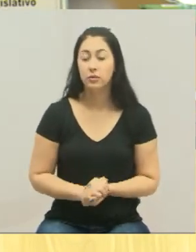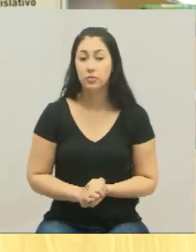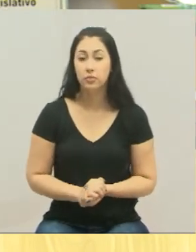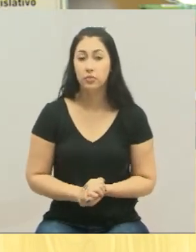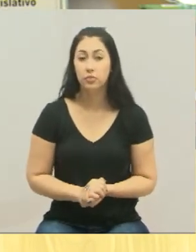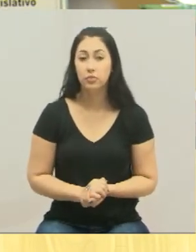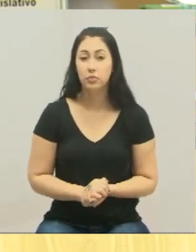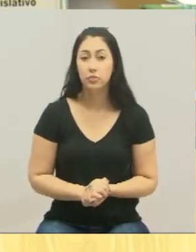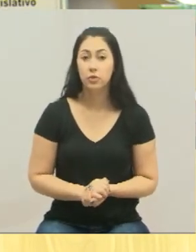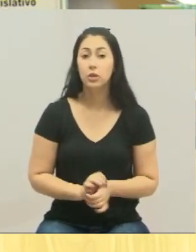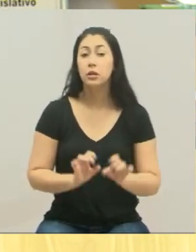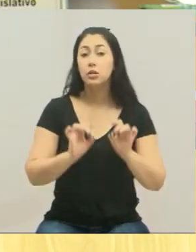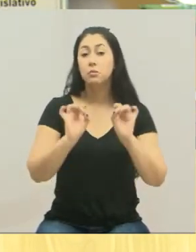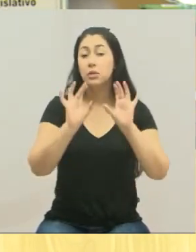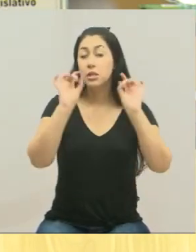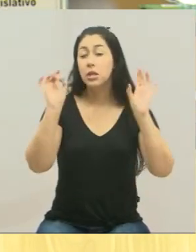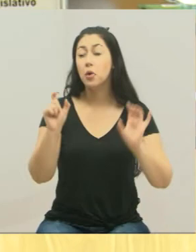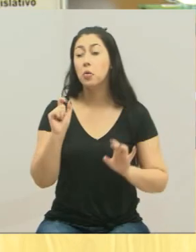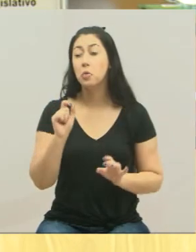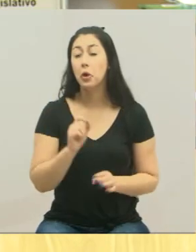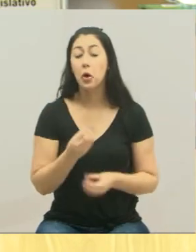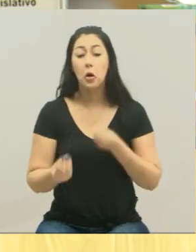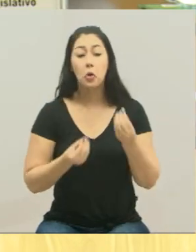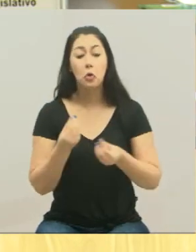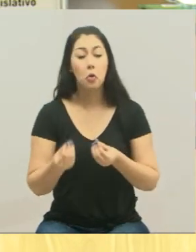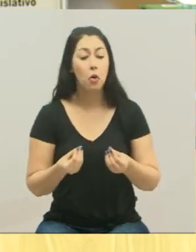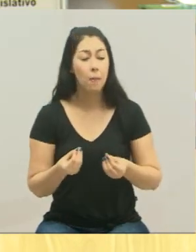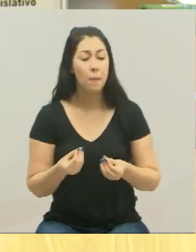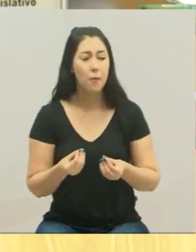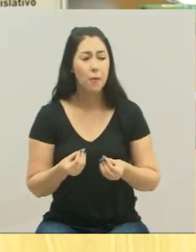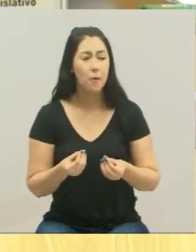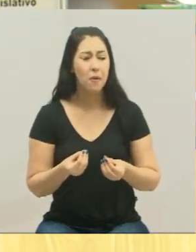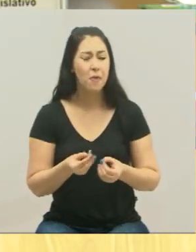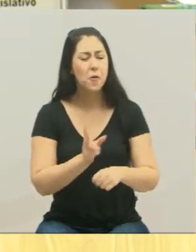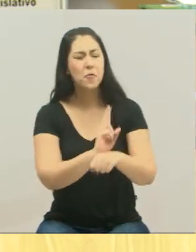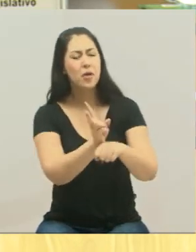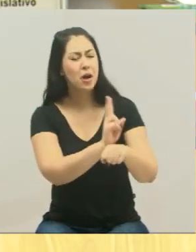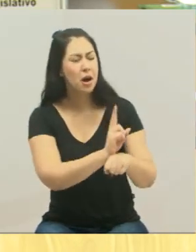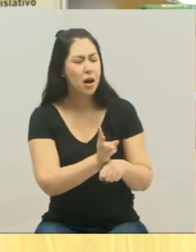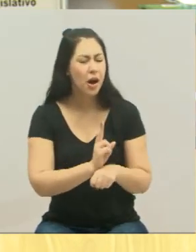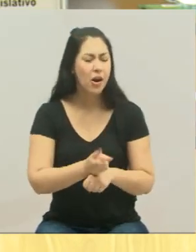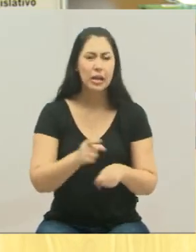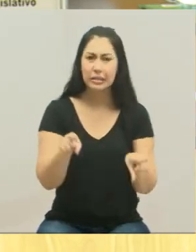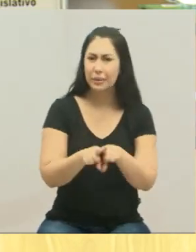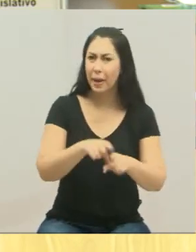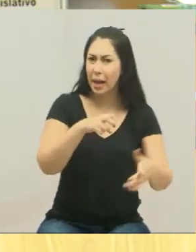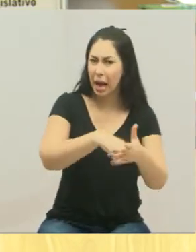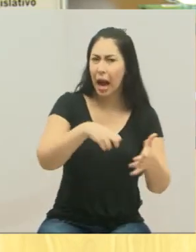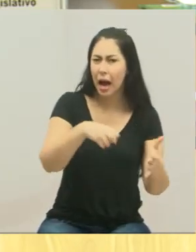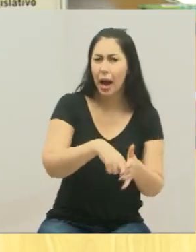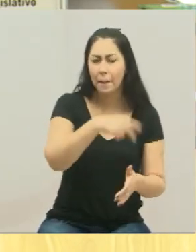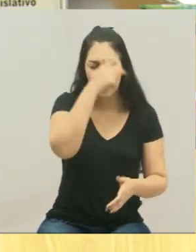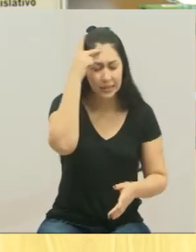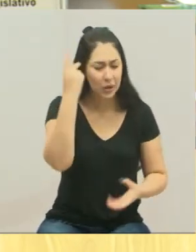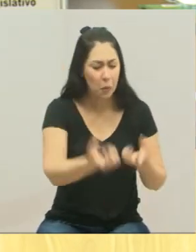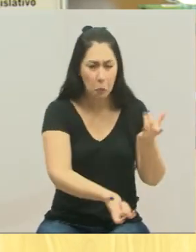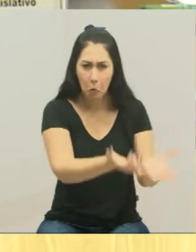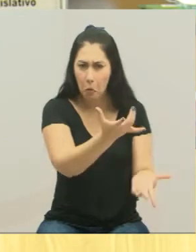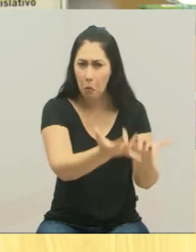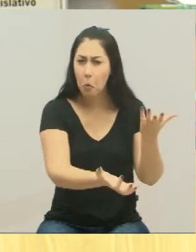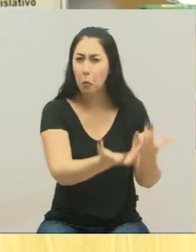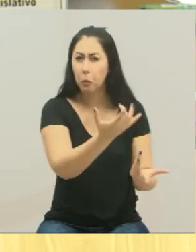2017, em especial as providências das localidades de queimada encaminhadas pela Defesa Civil e Corpo de Bombeiros, referente